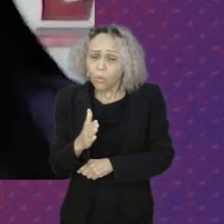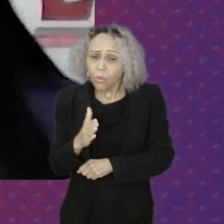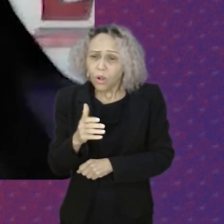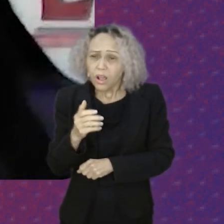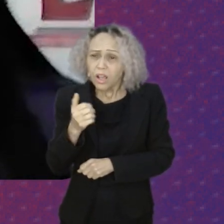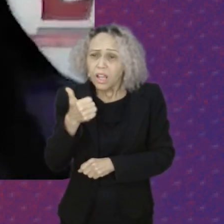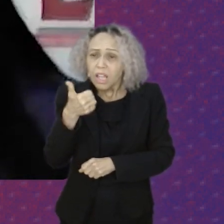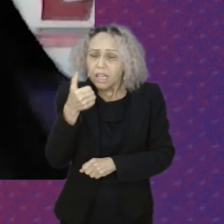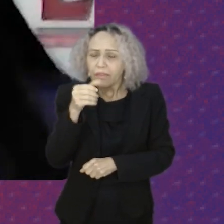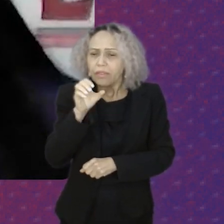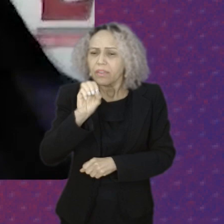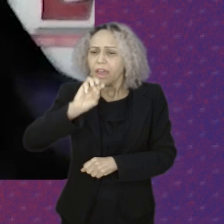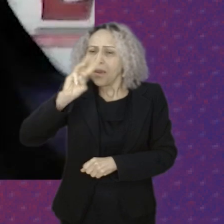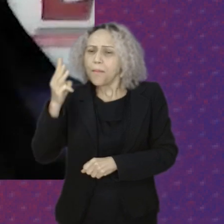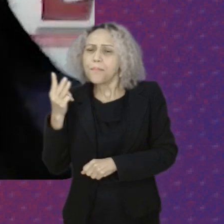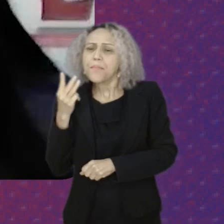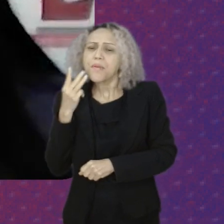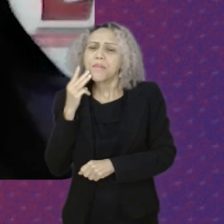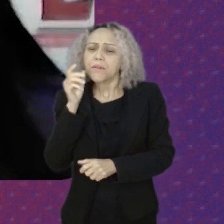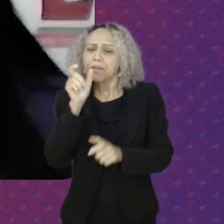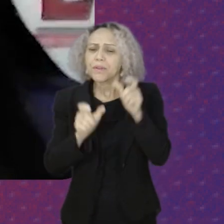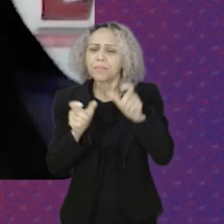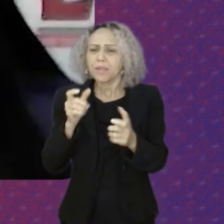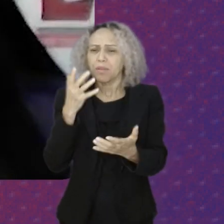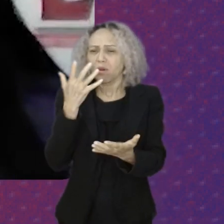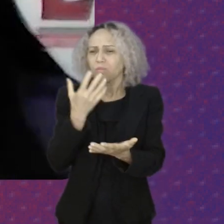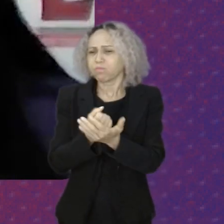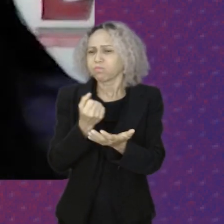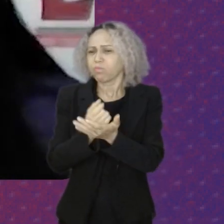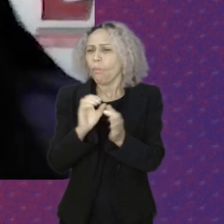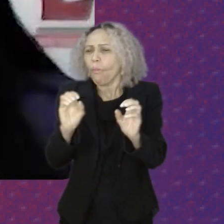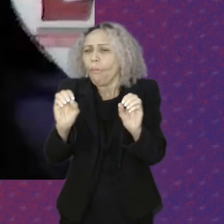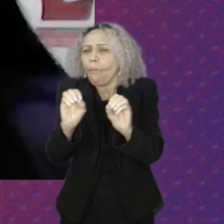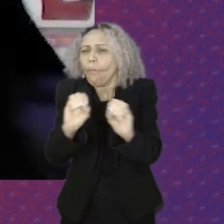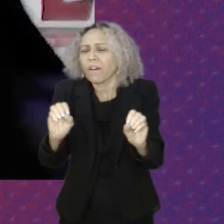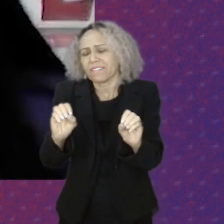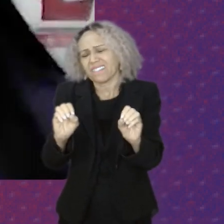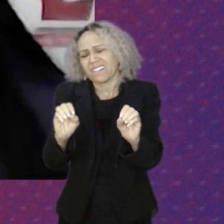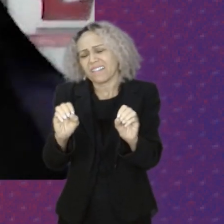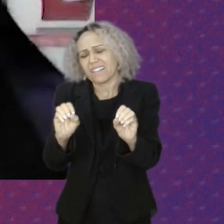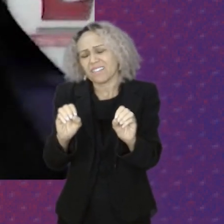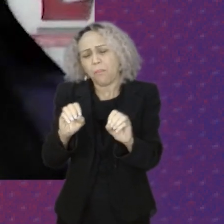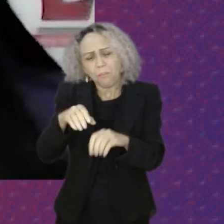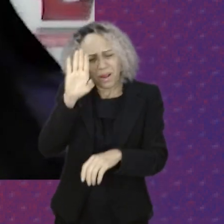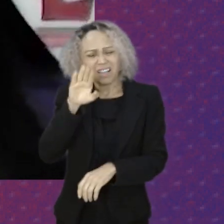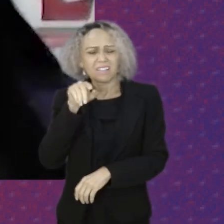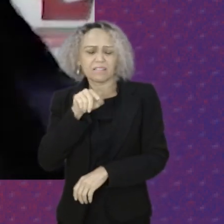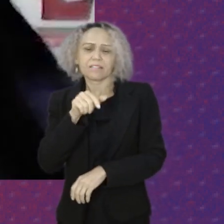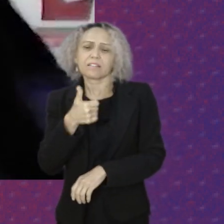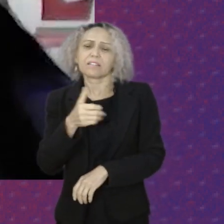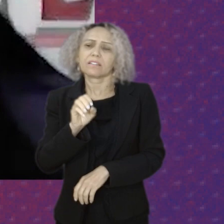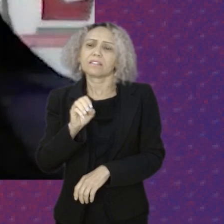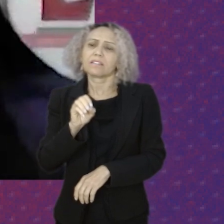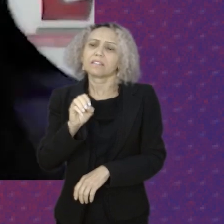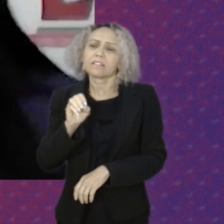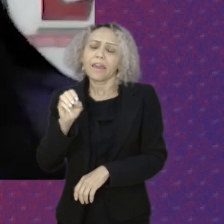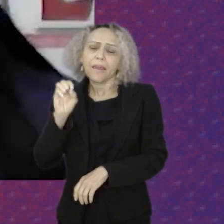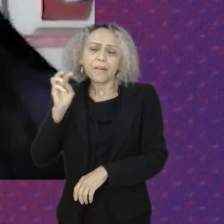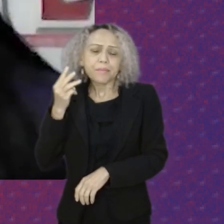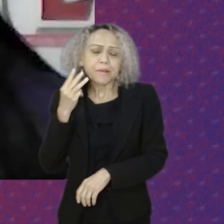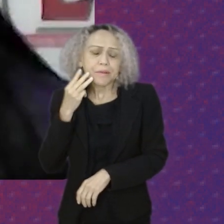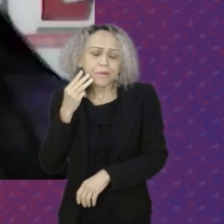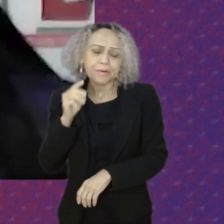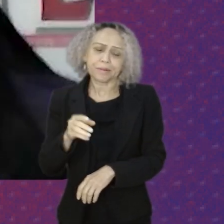E, segundo as estatísticas, esse analfabetismo, ele tem cor, ele tem